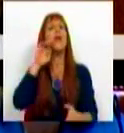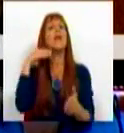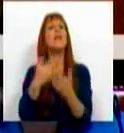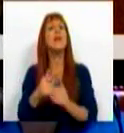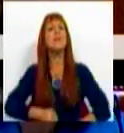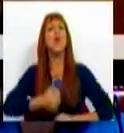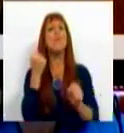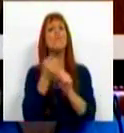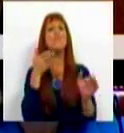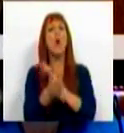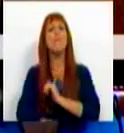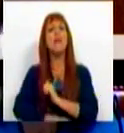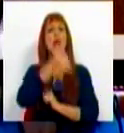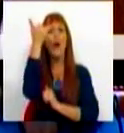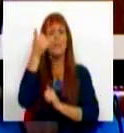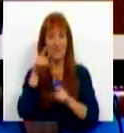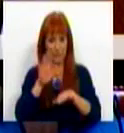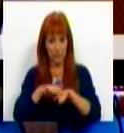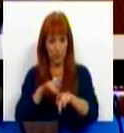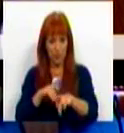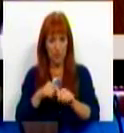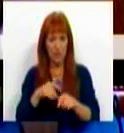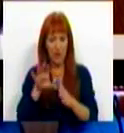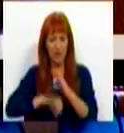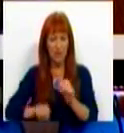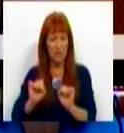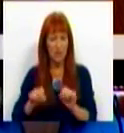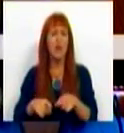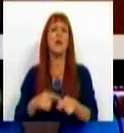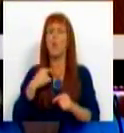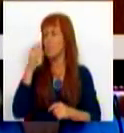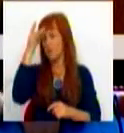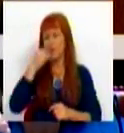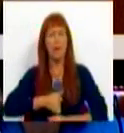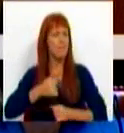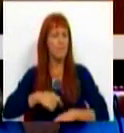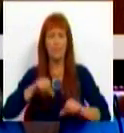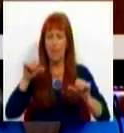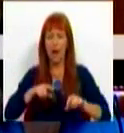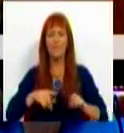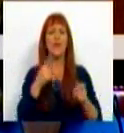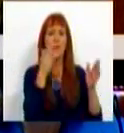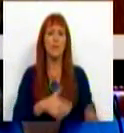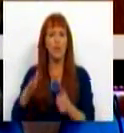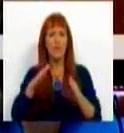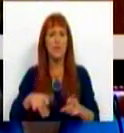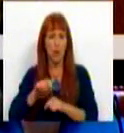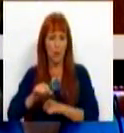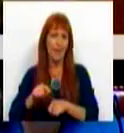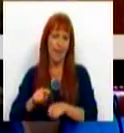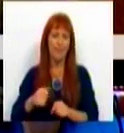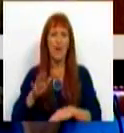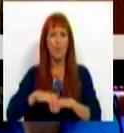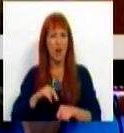garantir melhor emprego. Disse mesmo, a precariedade é o maior inimigo da produtividade. E por isso,